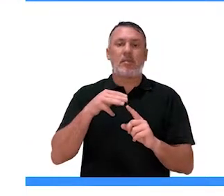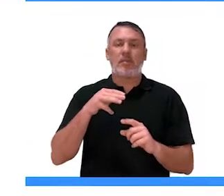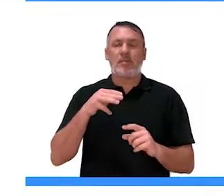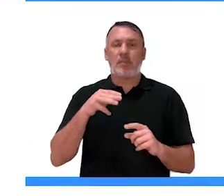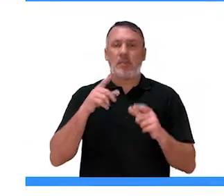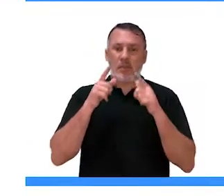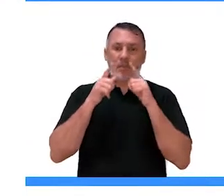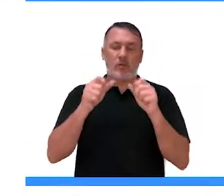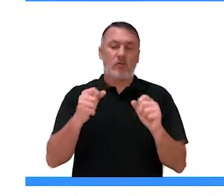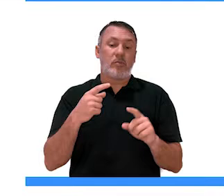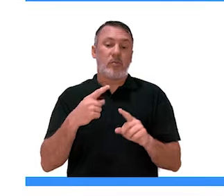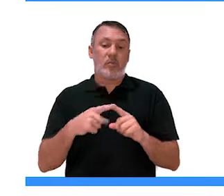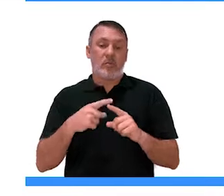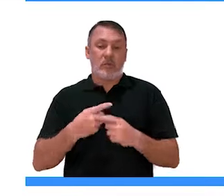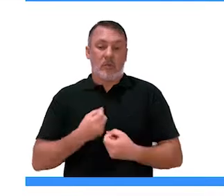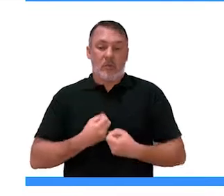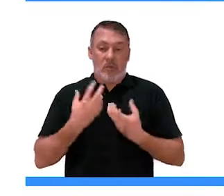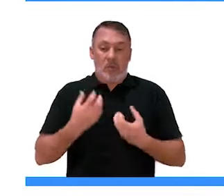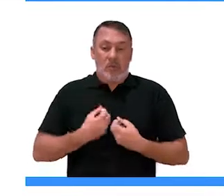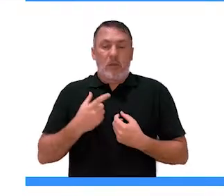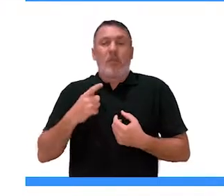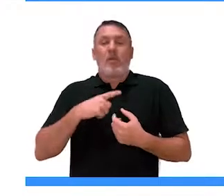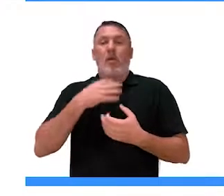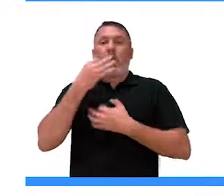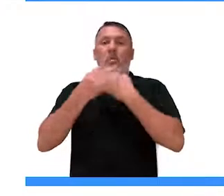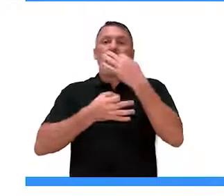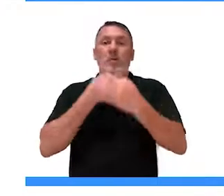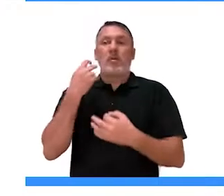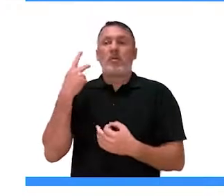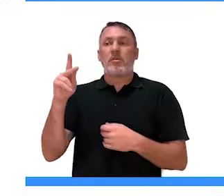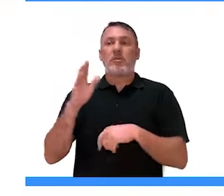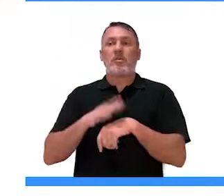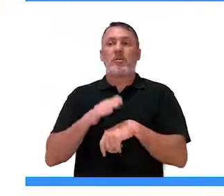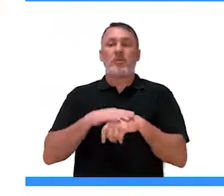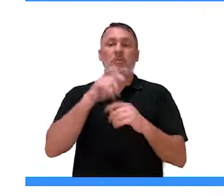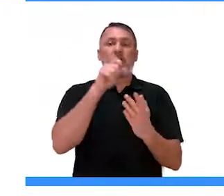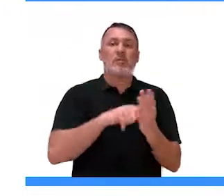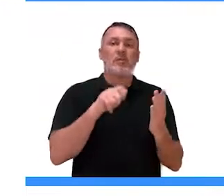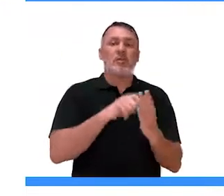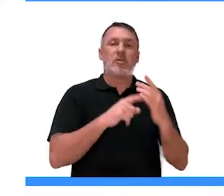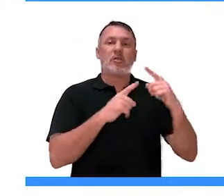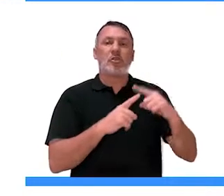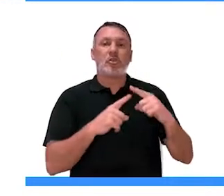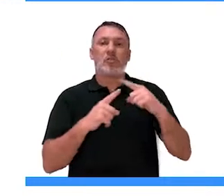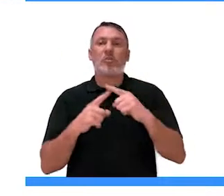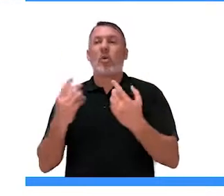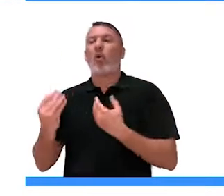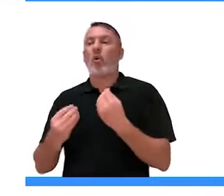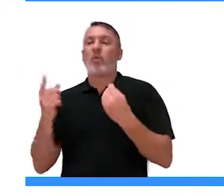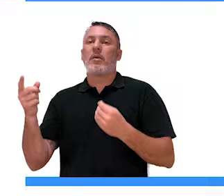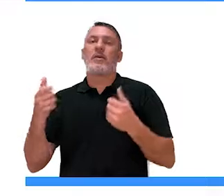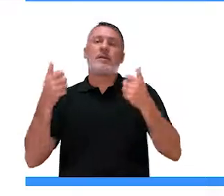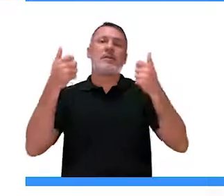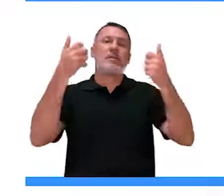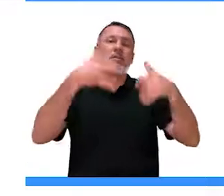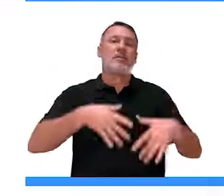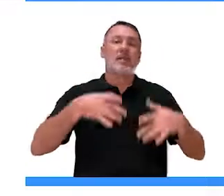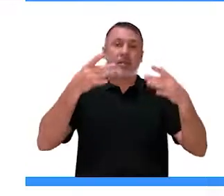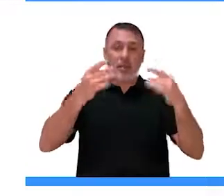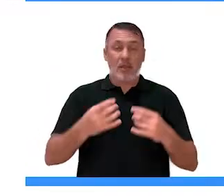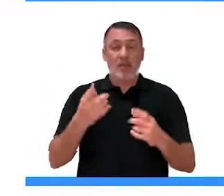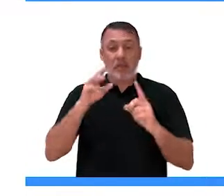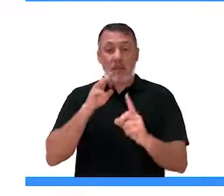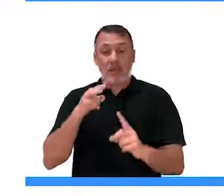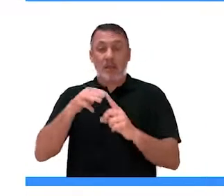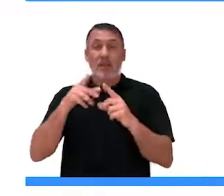C, metalinguística, porque o poeta tece comentários sobre a gênese e o processo de escrita de um de seus poemas. O